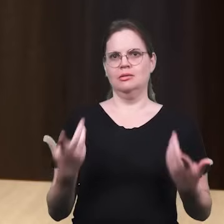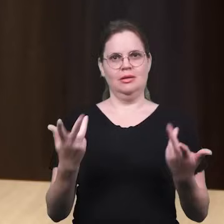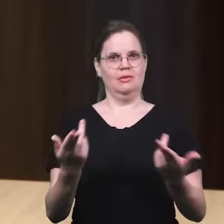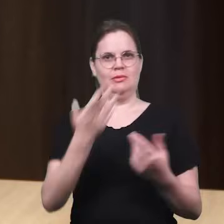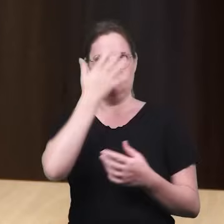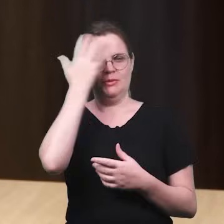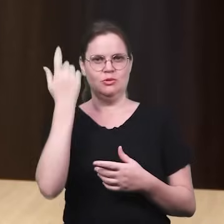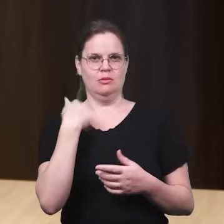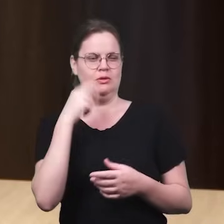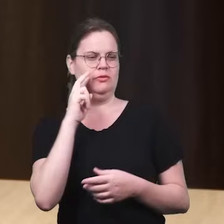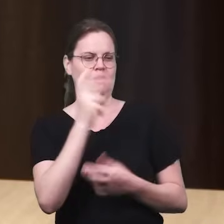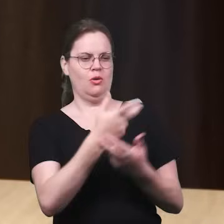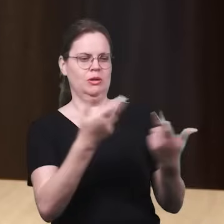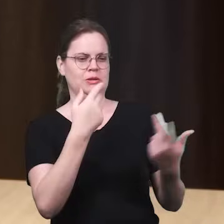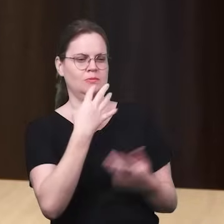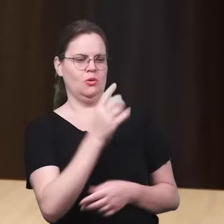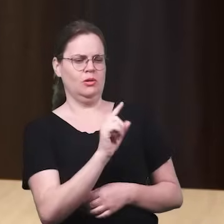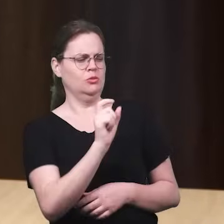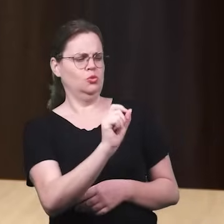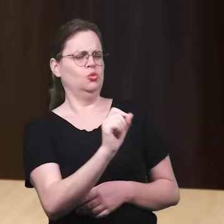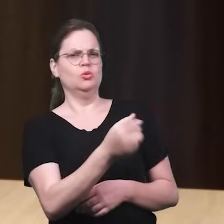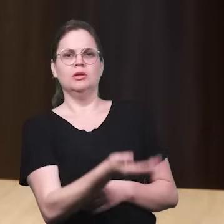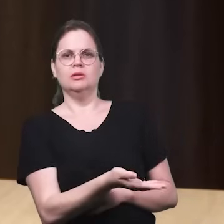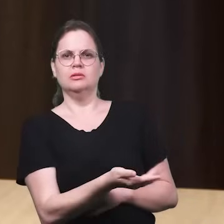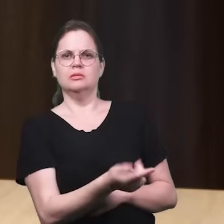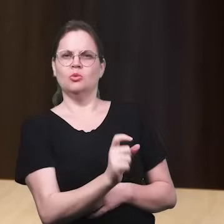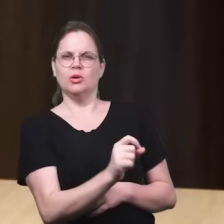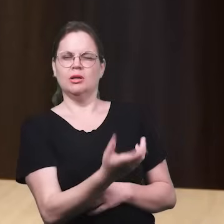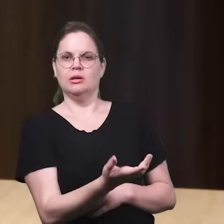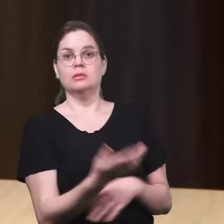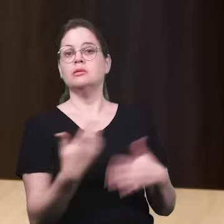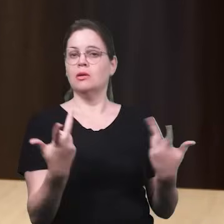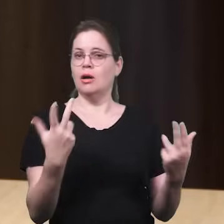é isso? Jesus é um mistério